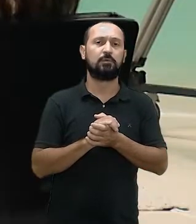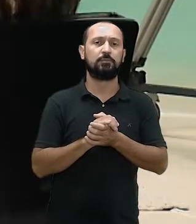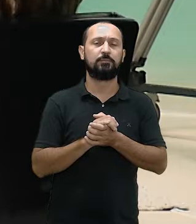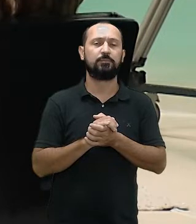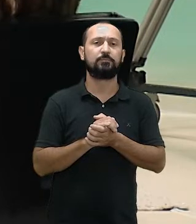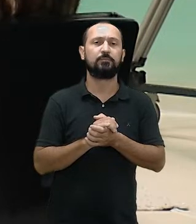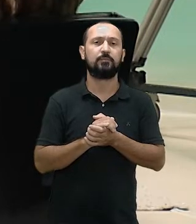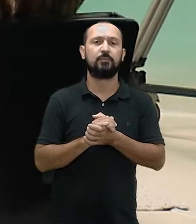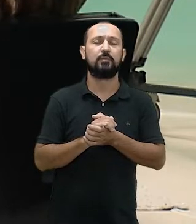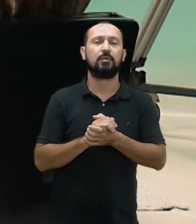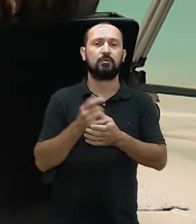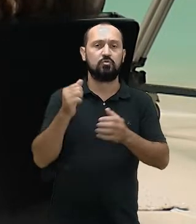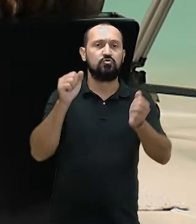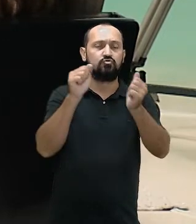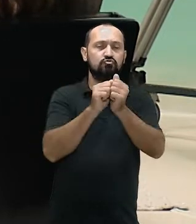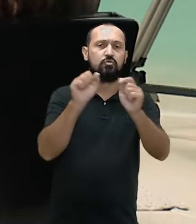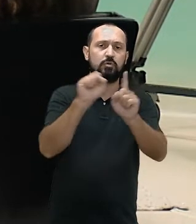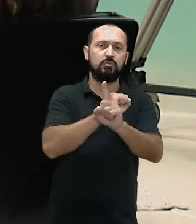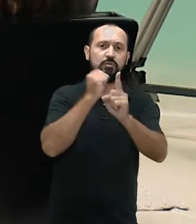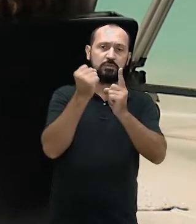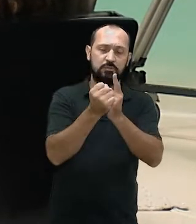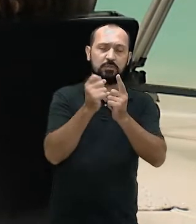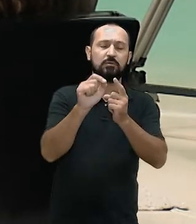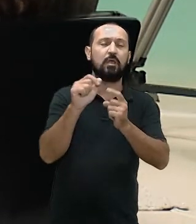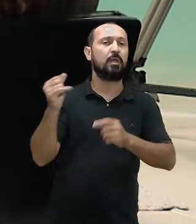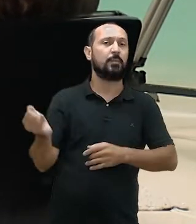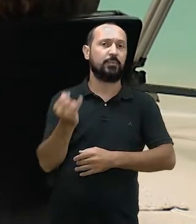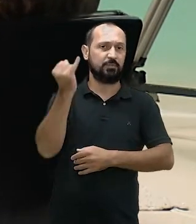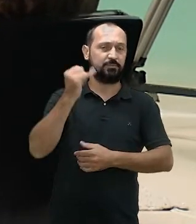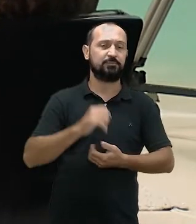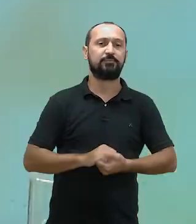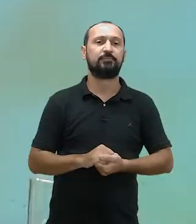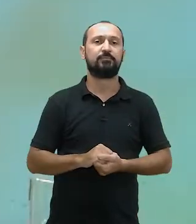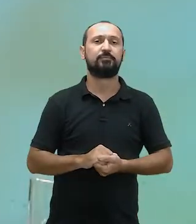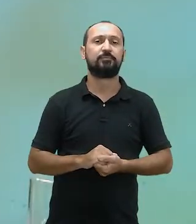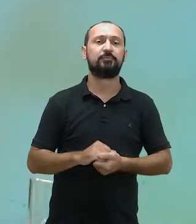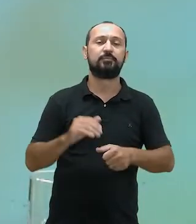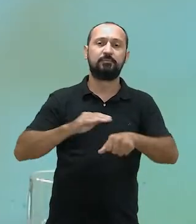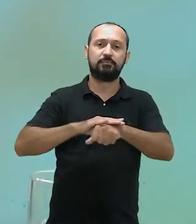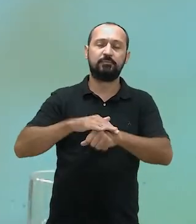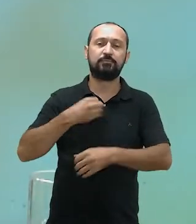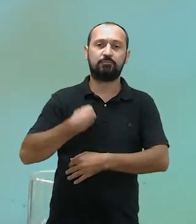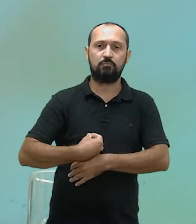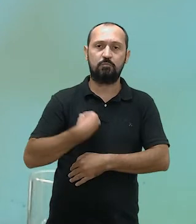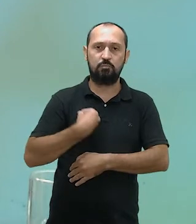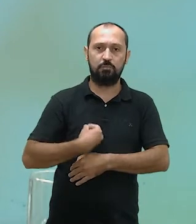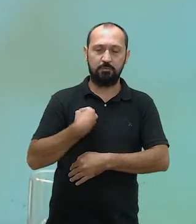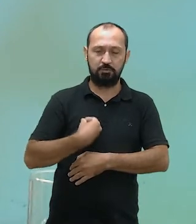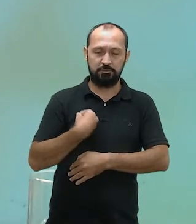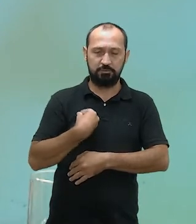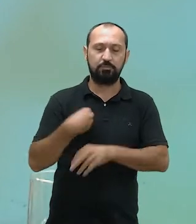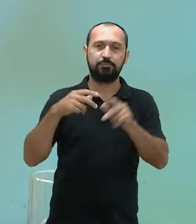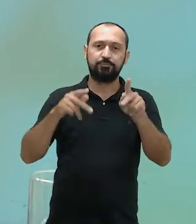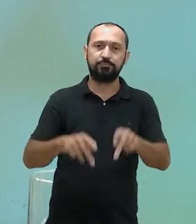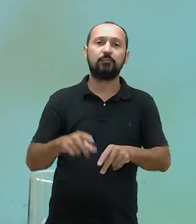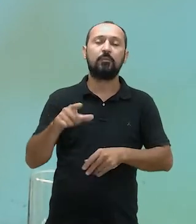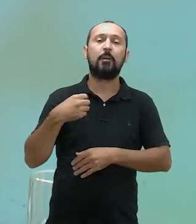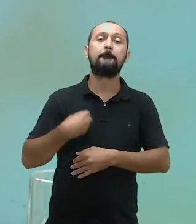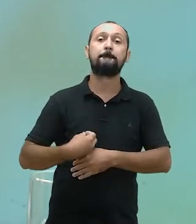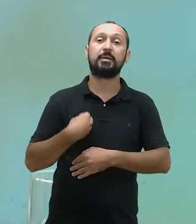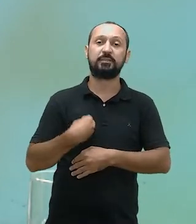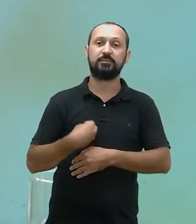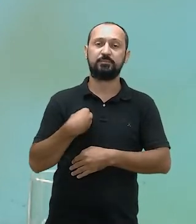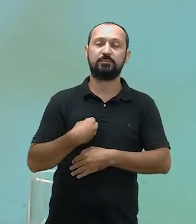seja como sociedade civil, é de extrema importância. Bem, e por falar em participação popular, nada mais justo que trazer